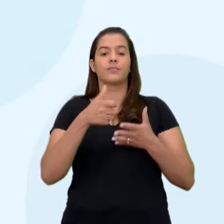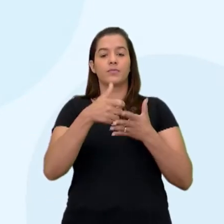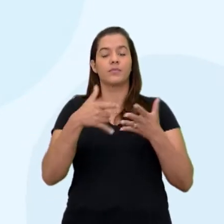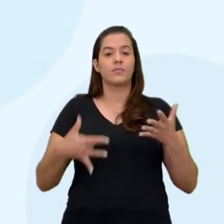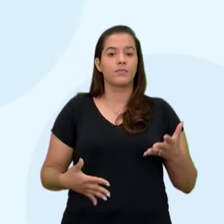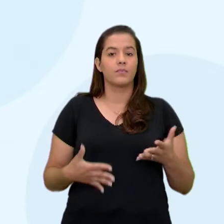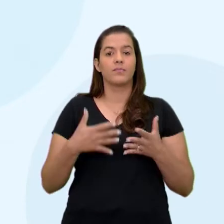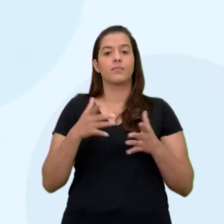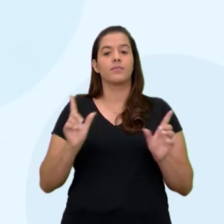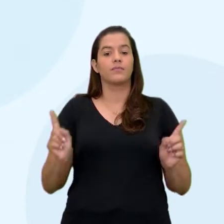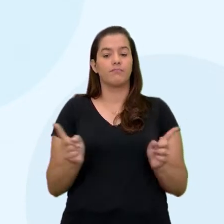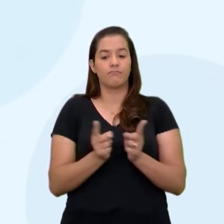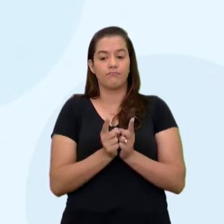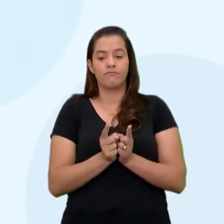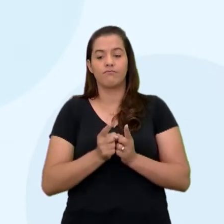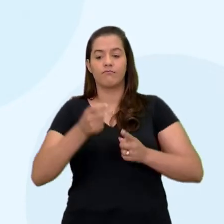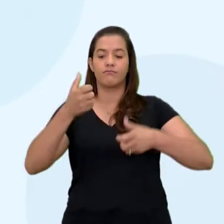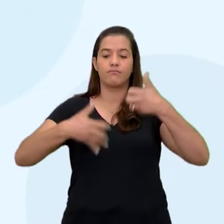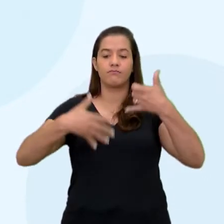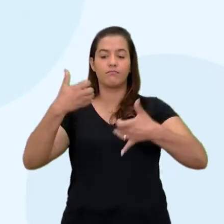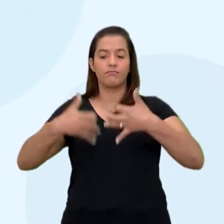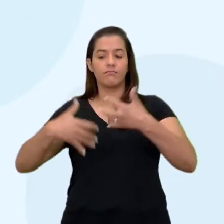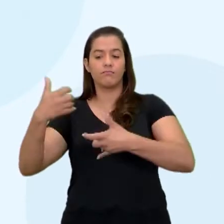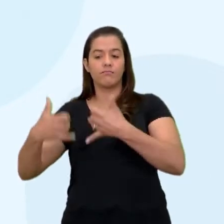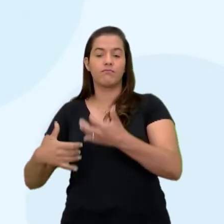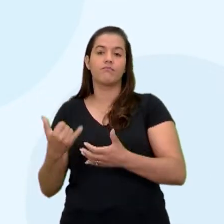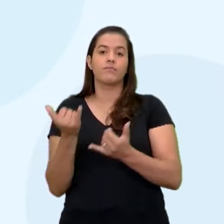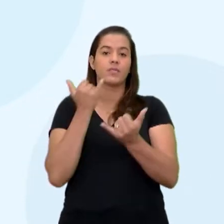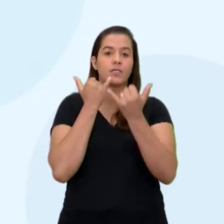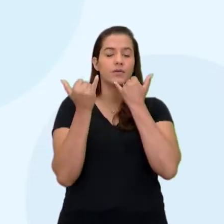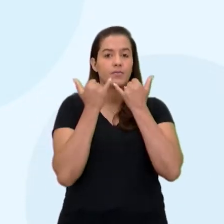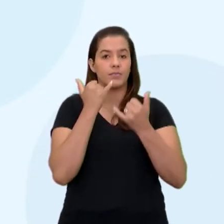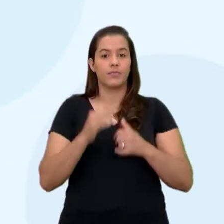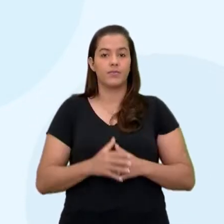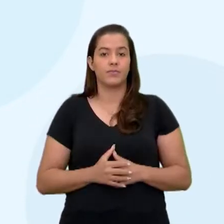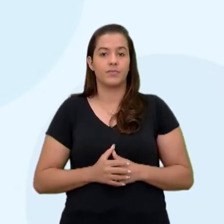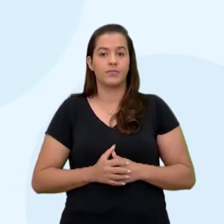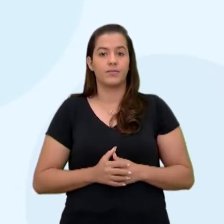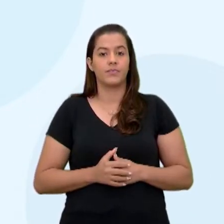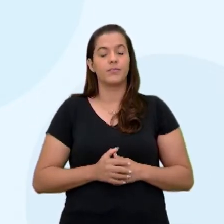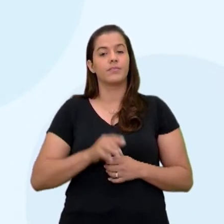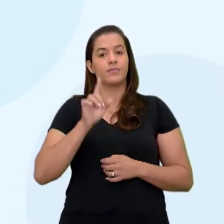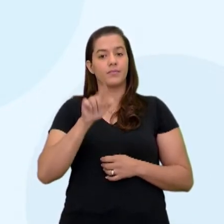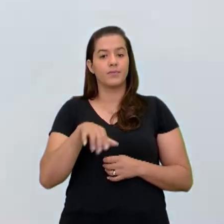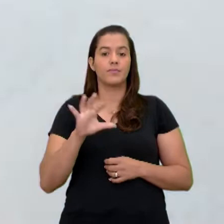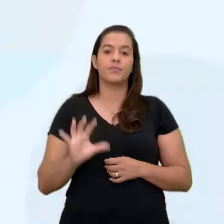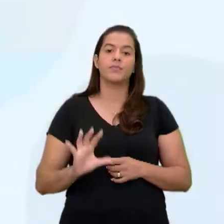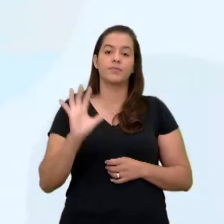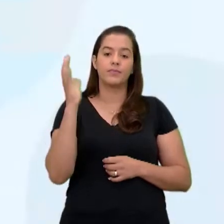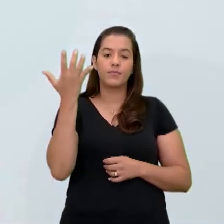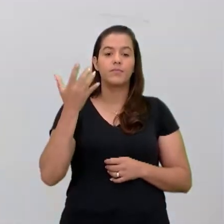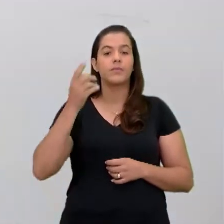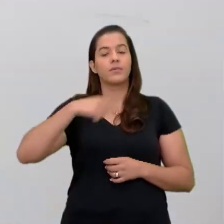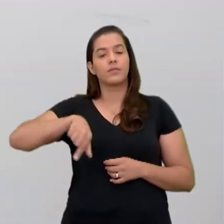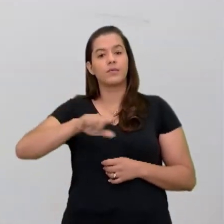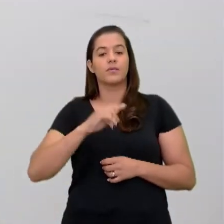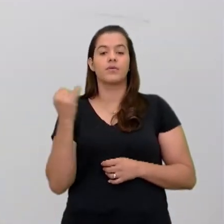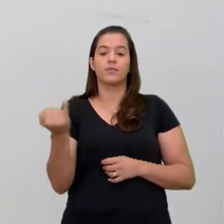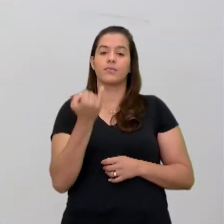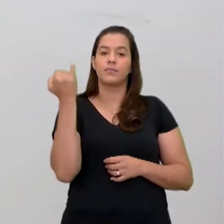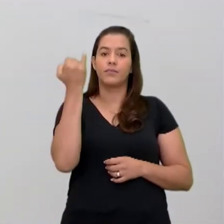poucas palavras, descrever uma informação. Gente, é algo profundamente sofisticado,